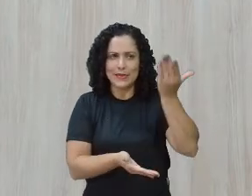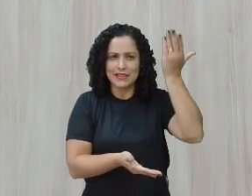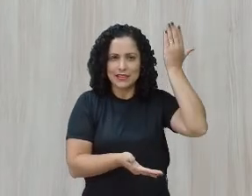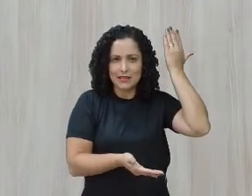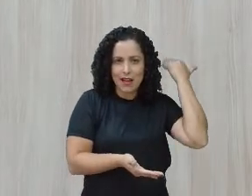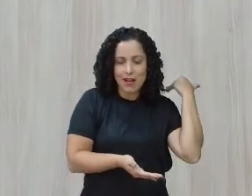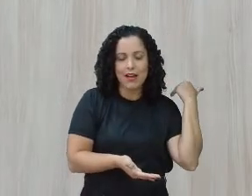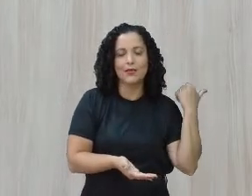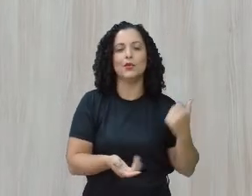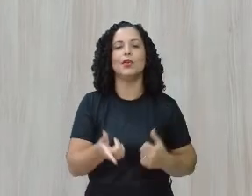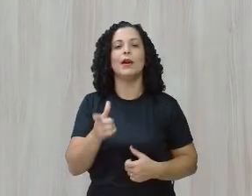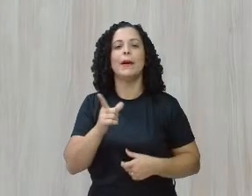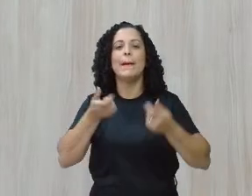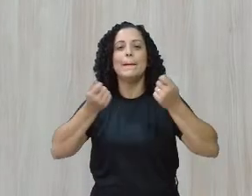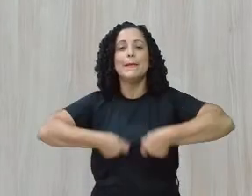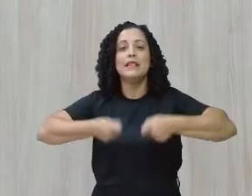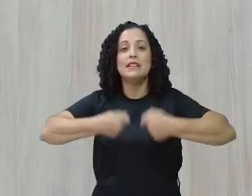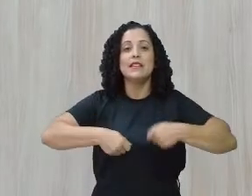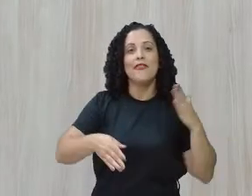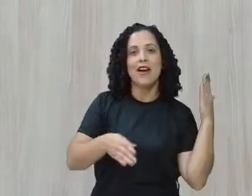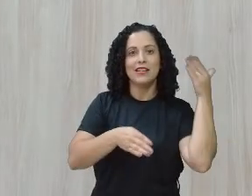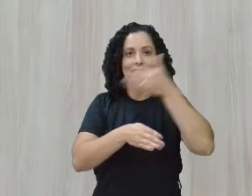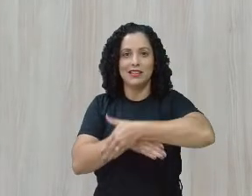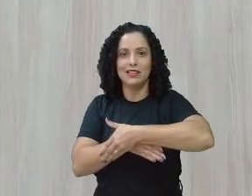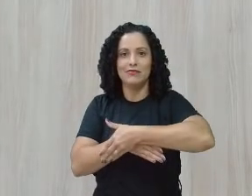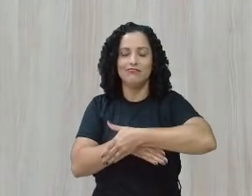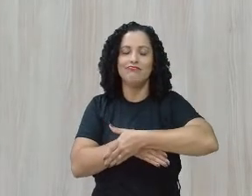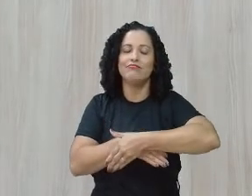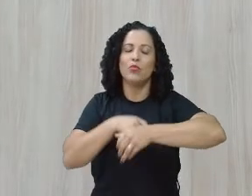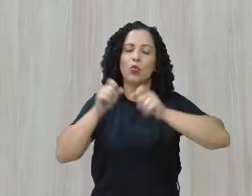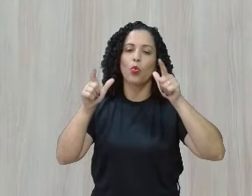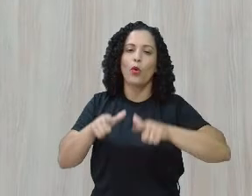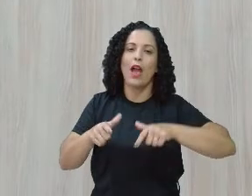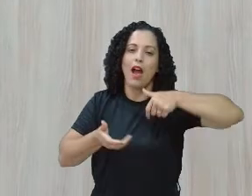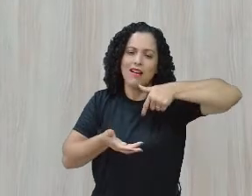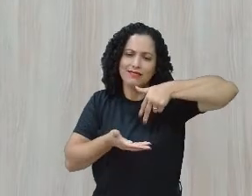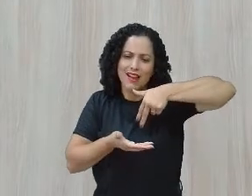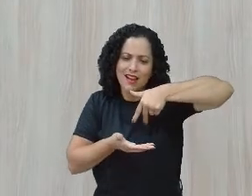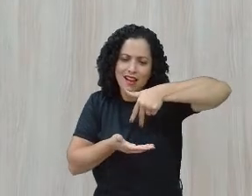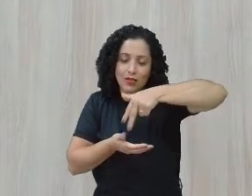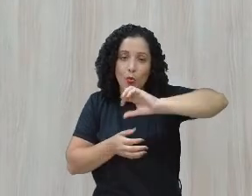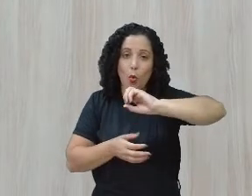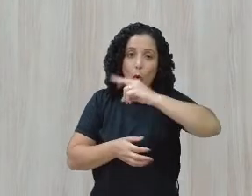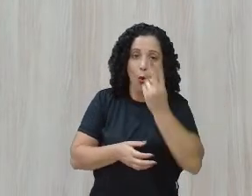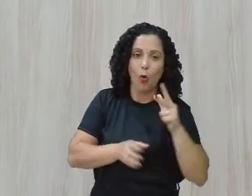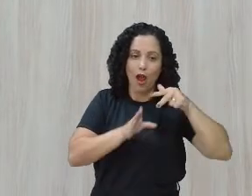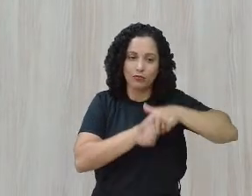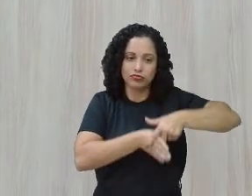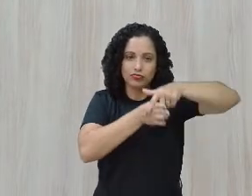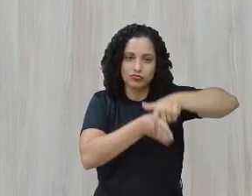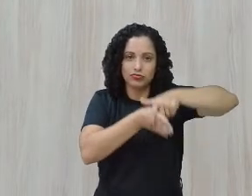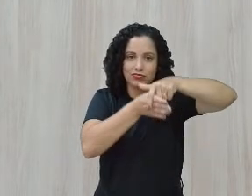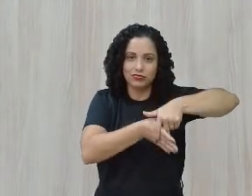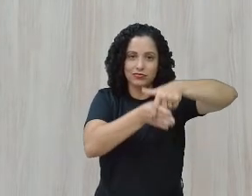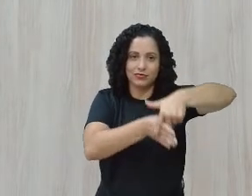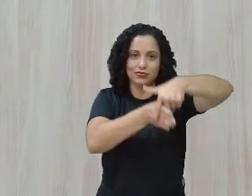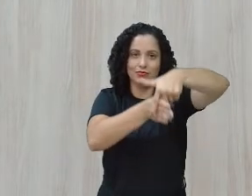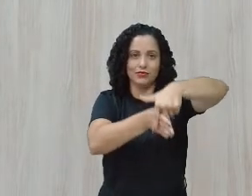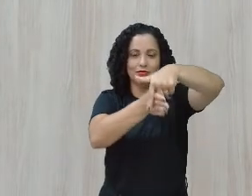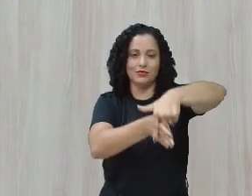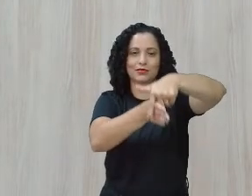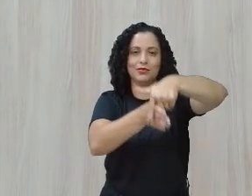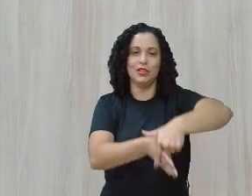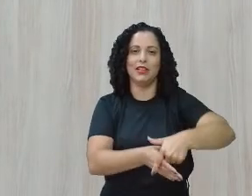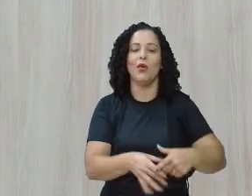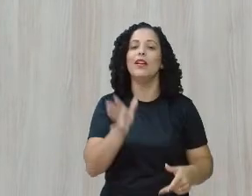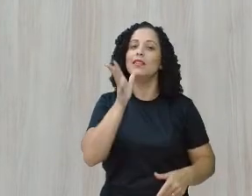antigamente, a gente tinha que percorrer longas distâncias a pé ou a cavalo. Então, é natural que o ritmo